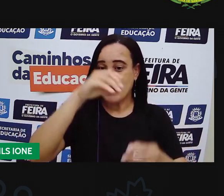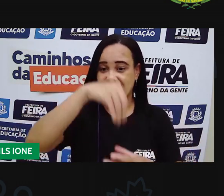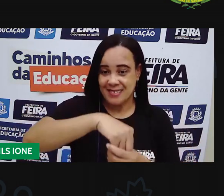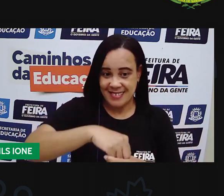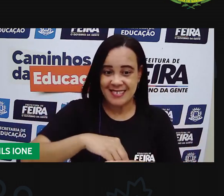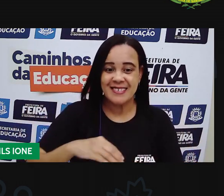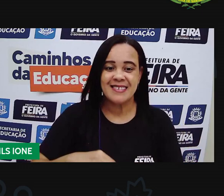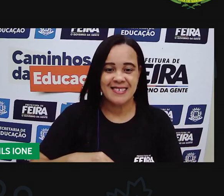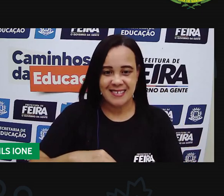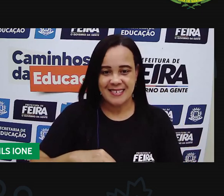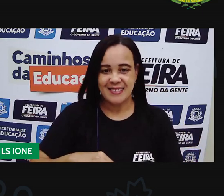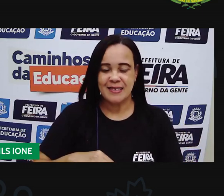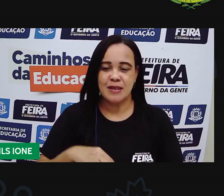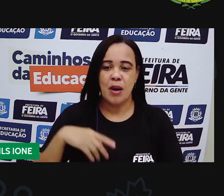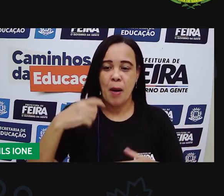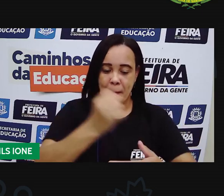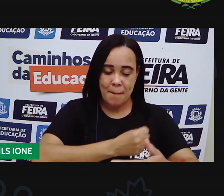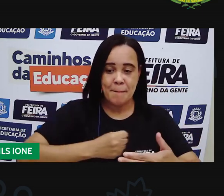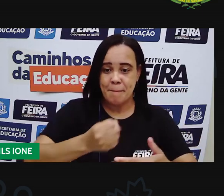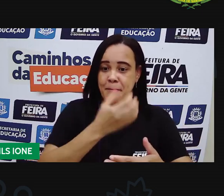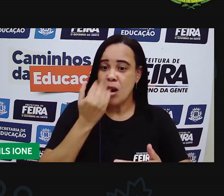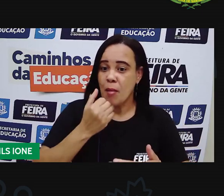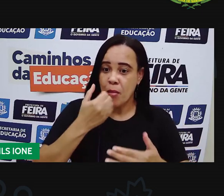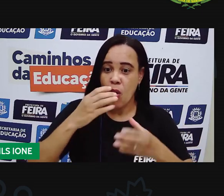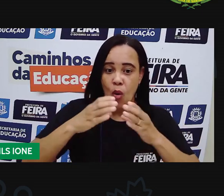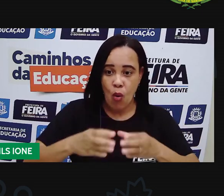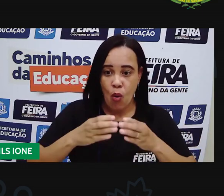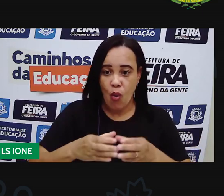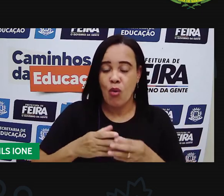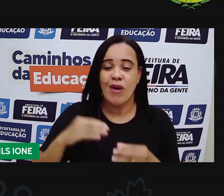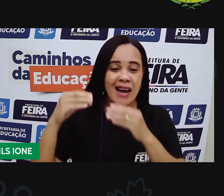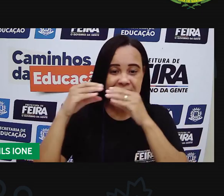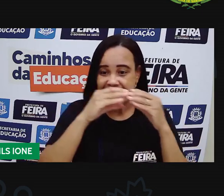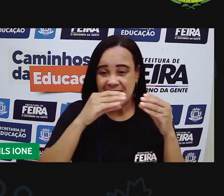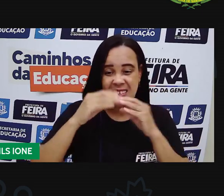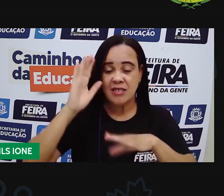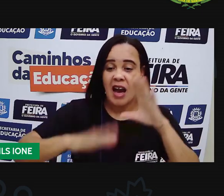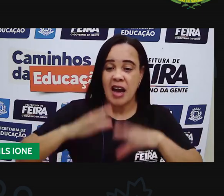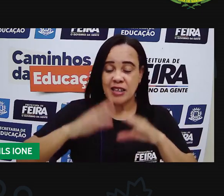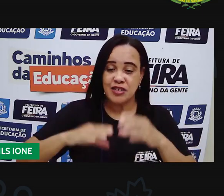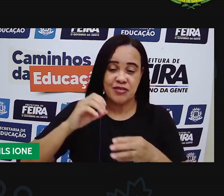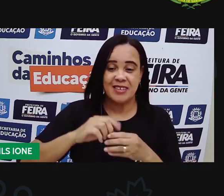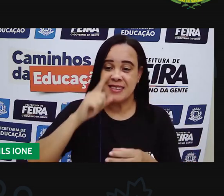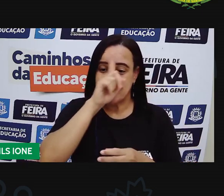Bolo só comia de fubá. Às vezes de maracujá.